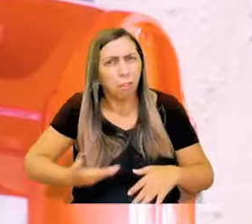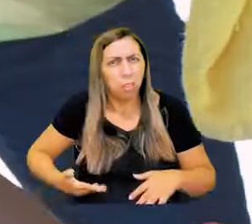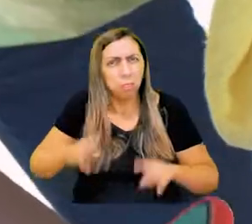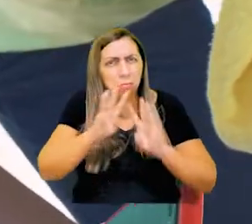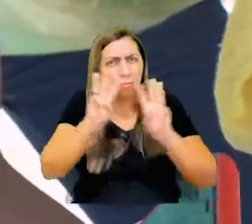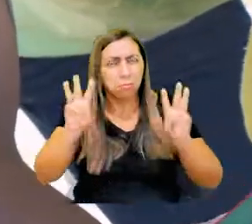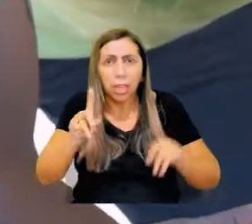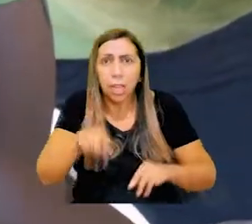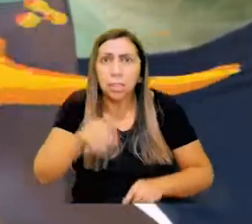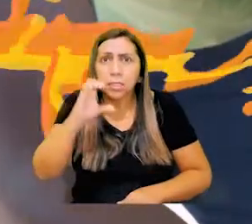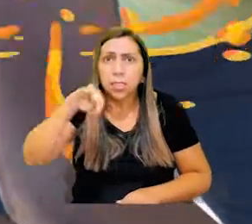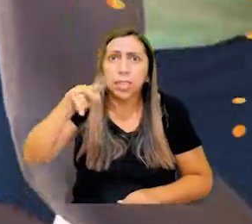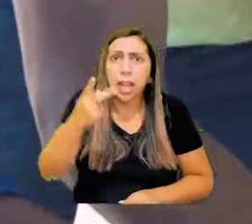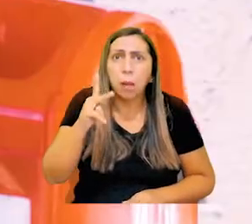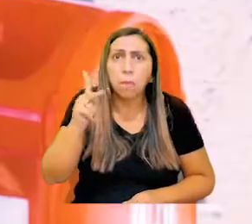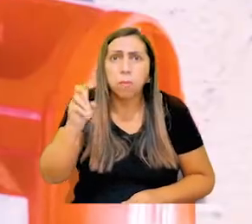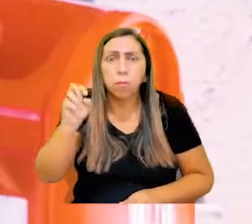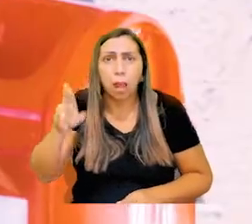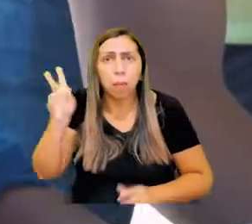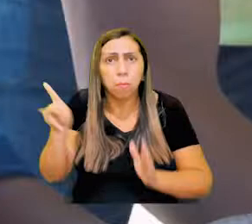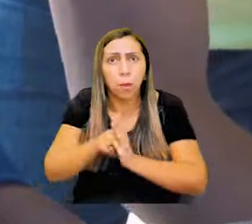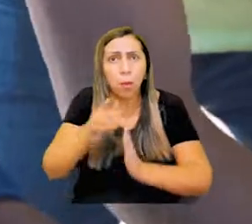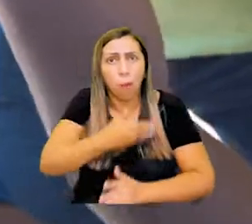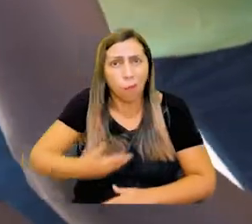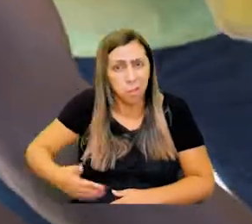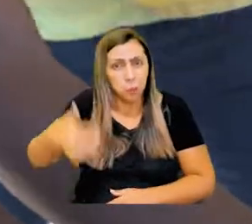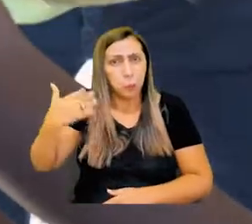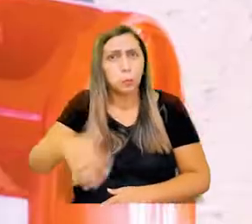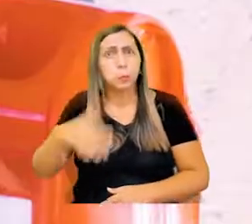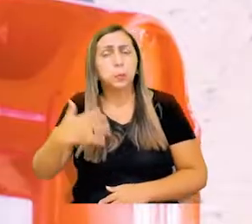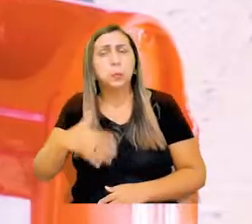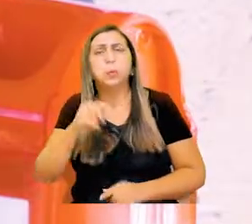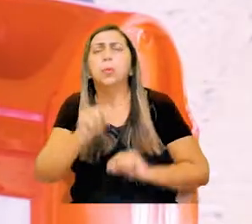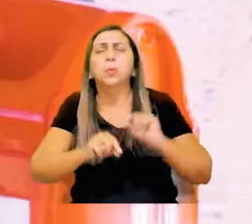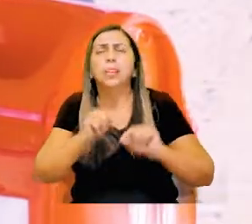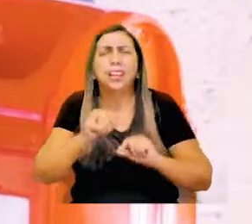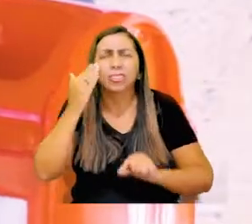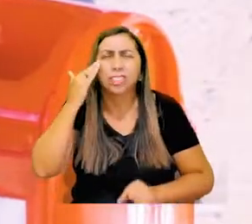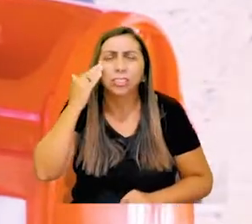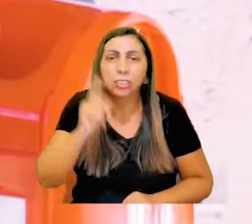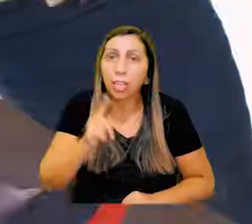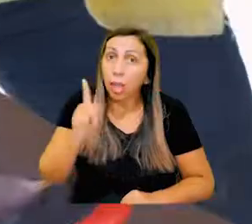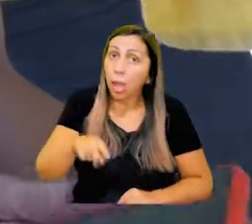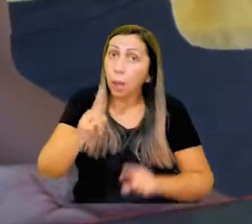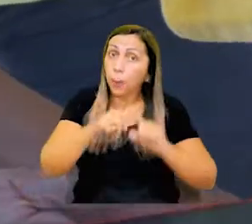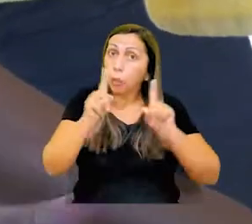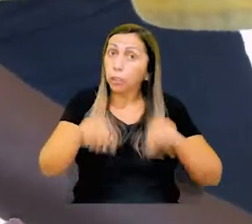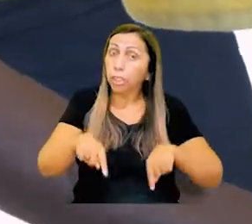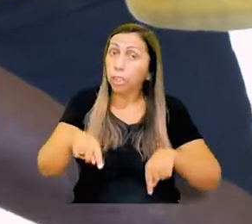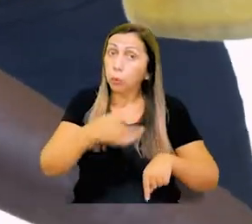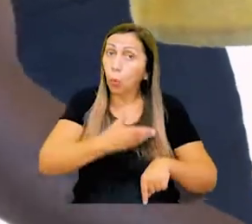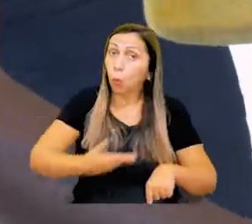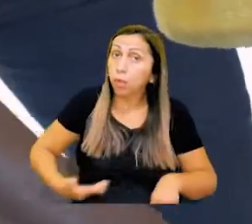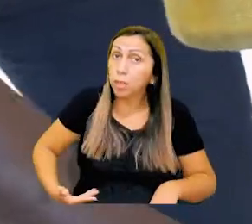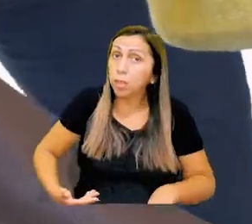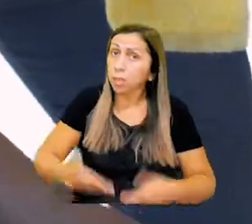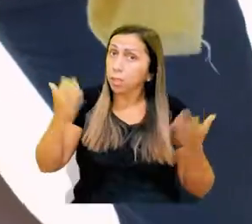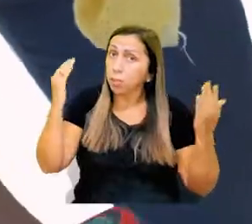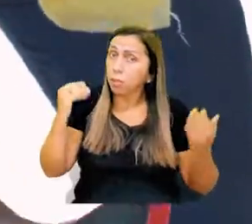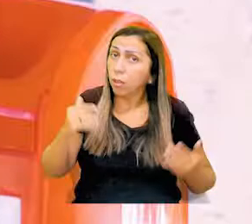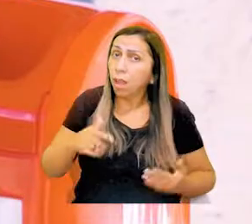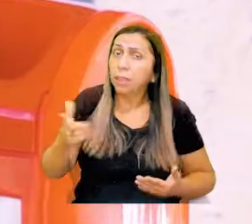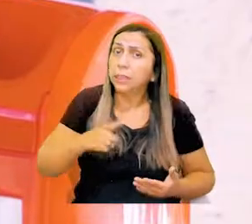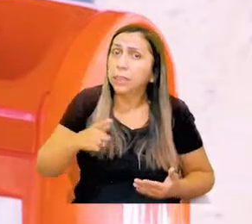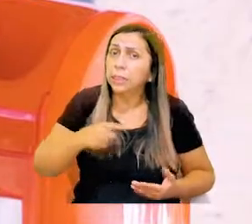quê? CNH popular, o projetozão aí do governo botando é quente. O que que tá só de H aí que eu não entendi? O projeto do governo, macho.